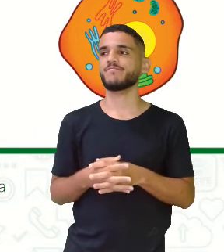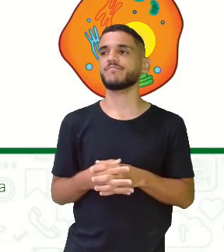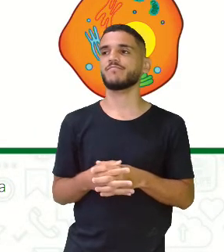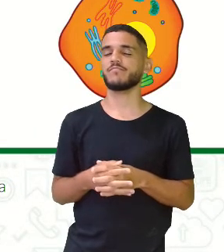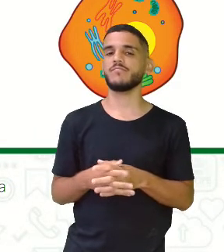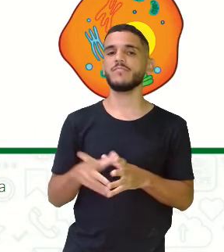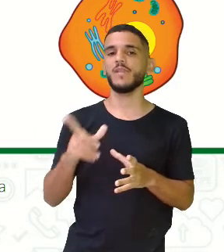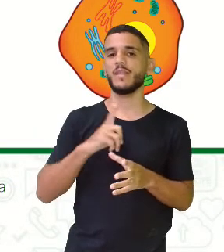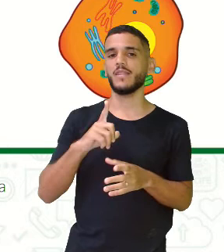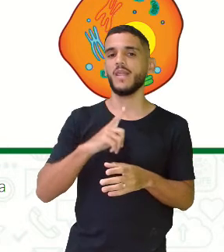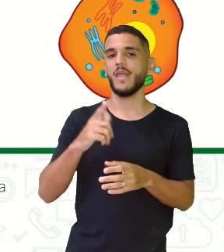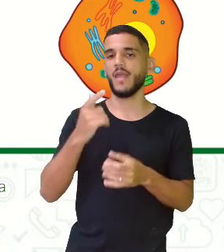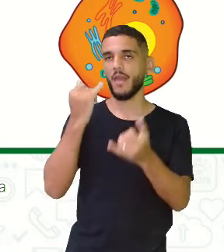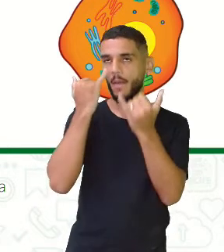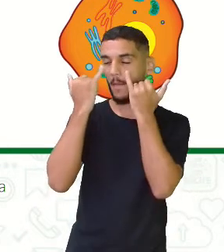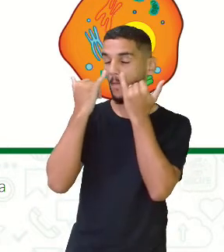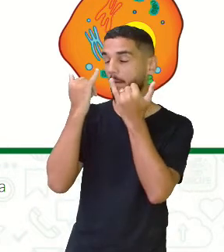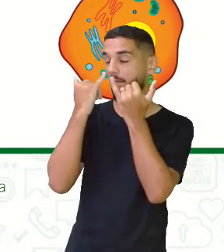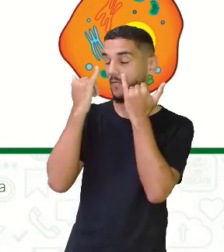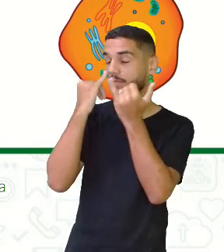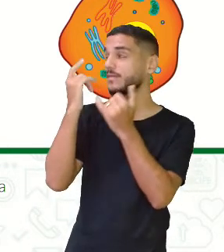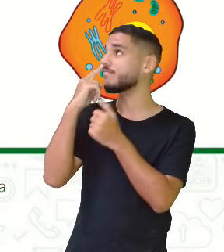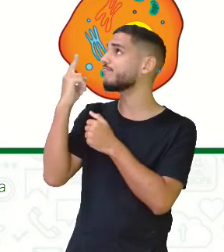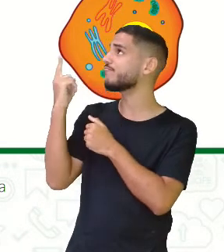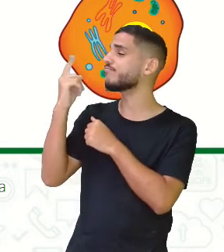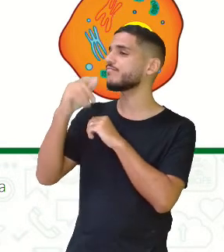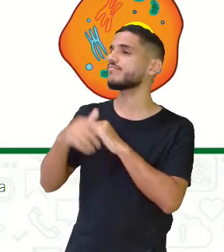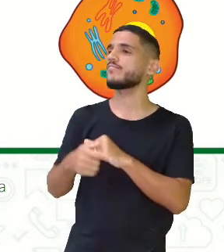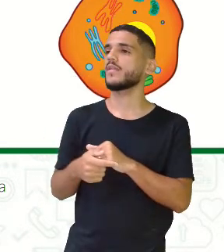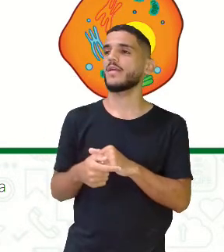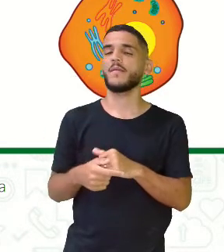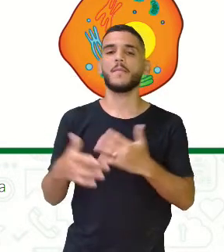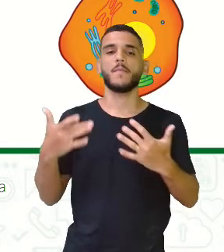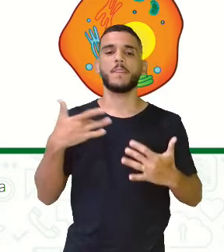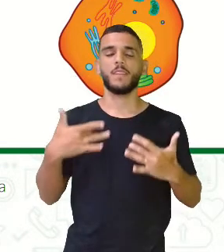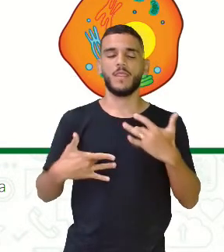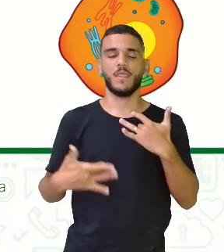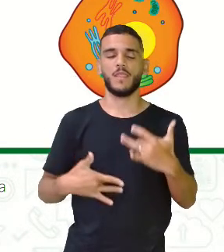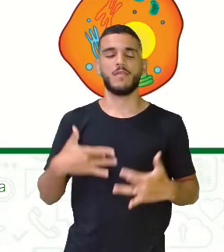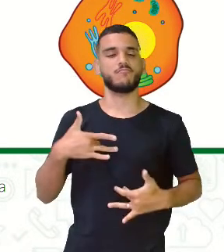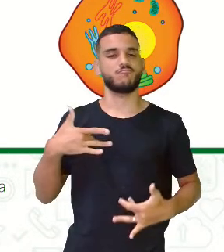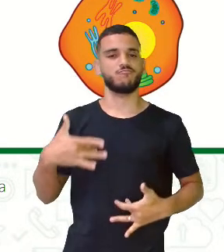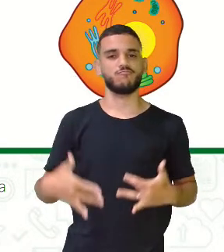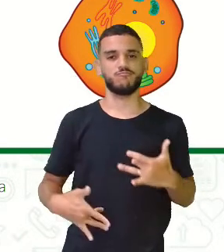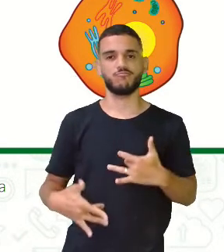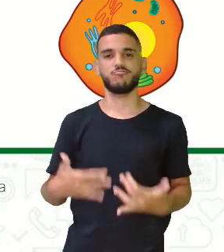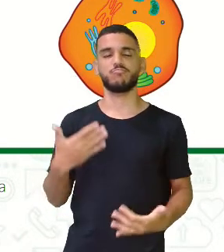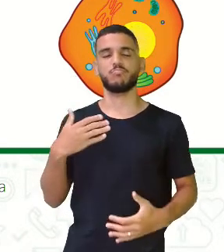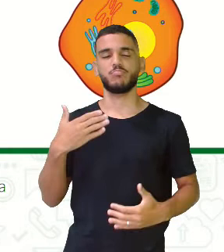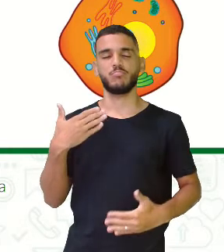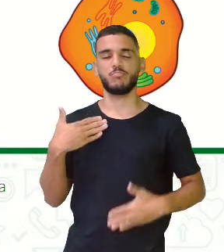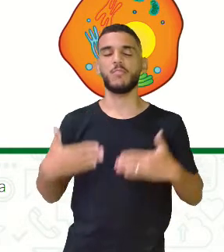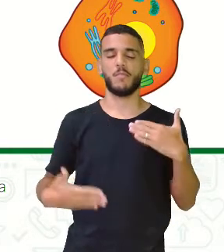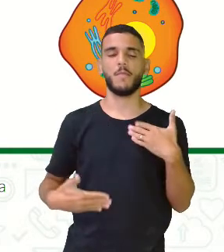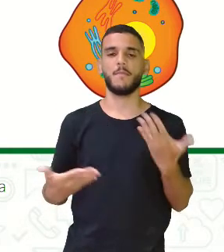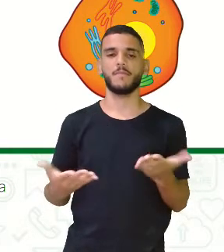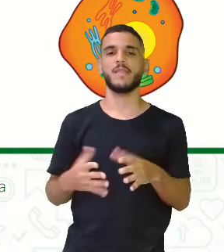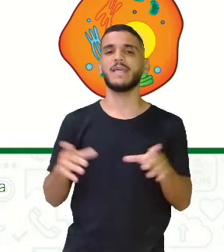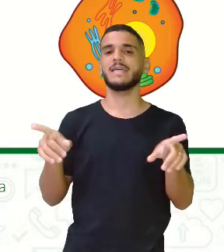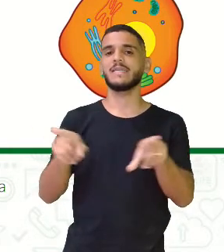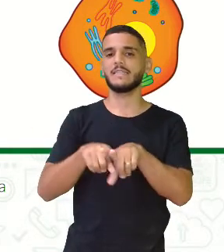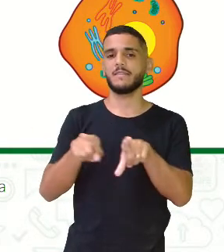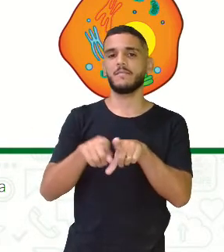né? Tá aí um corpo humano, alguns órgãos do corpo humano. E aí também tem as células. Então, elas são